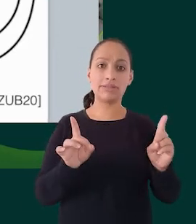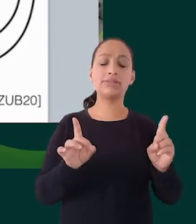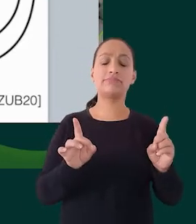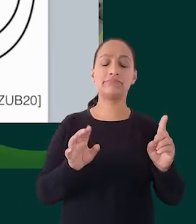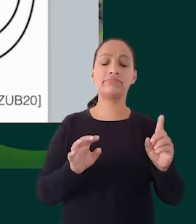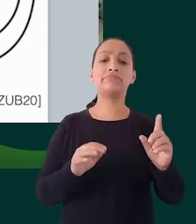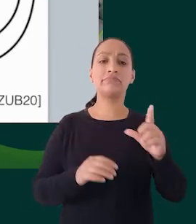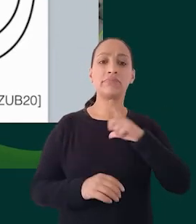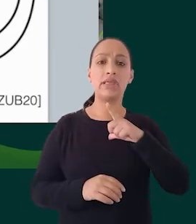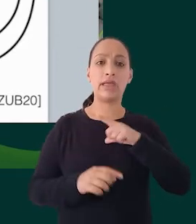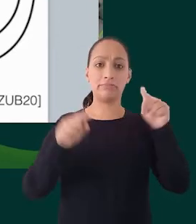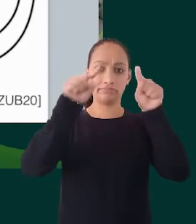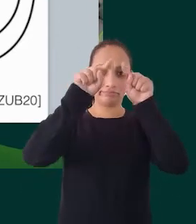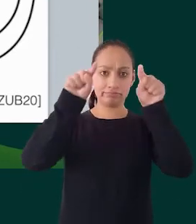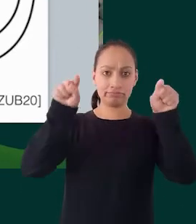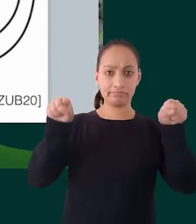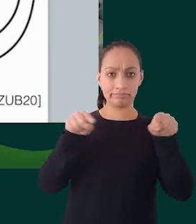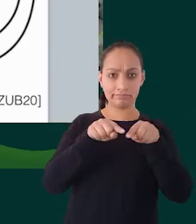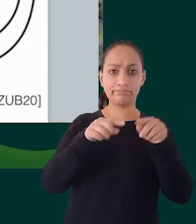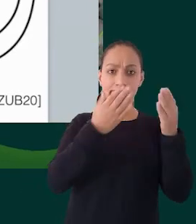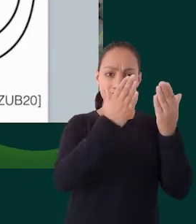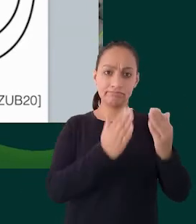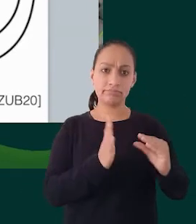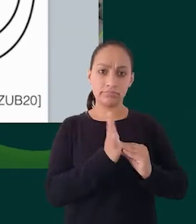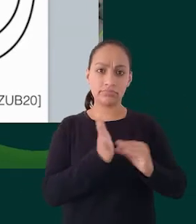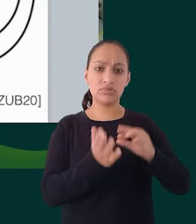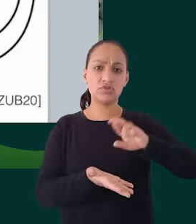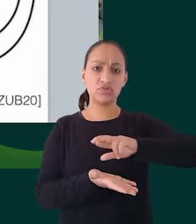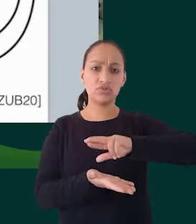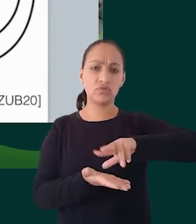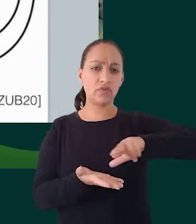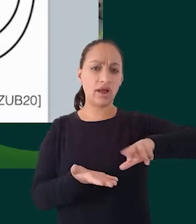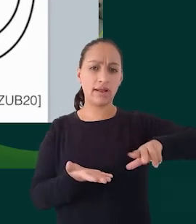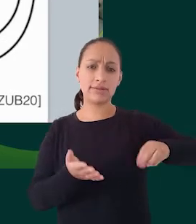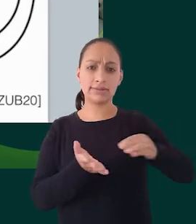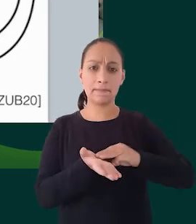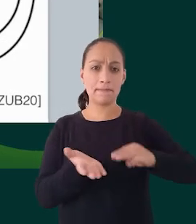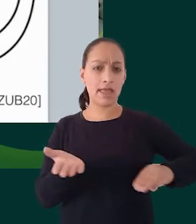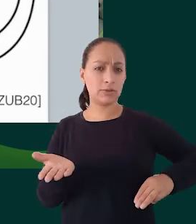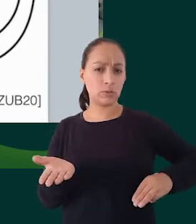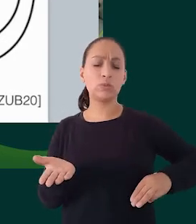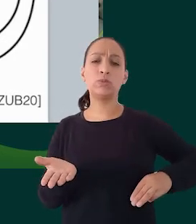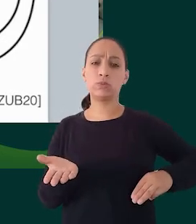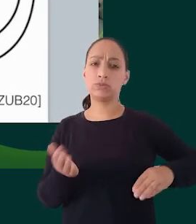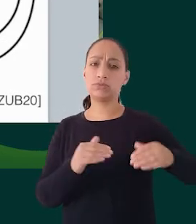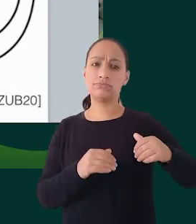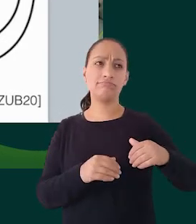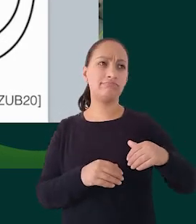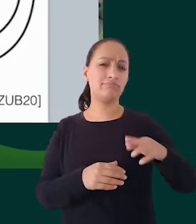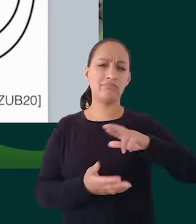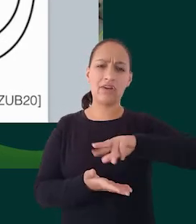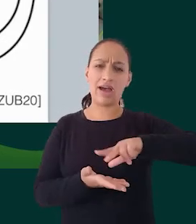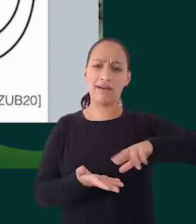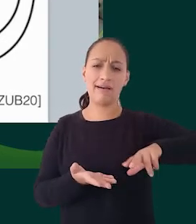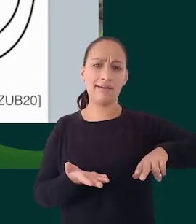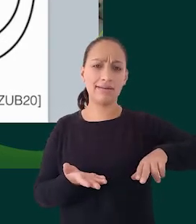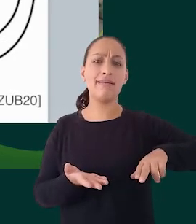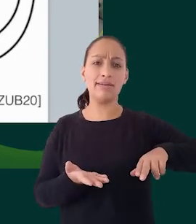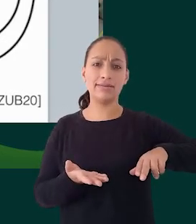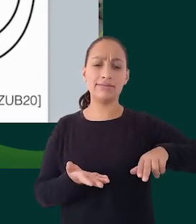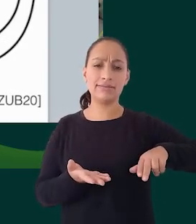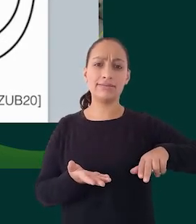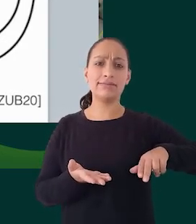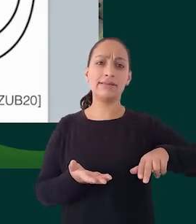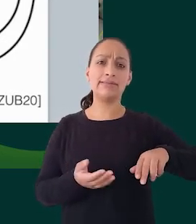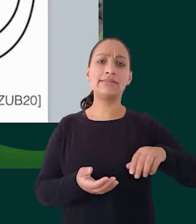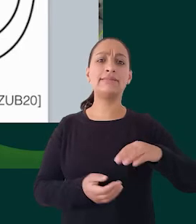machine learning aqui, dúzias, mais várias, mais do que isso até de técnicas, de métodos de machine